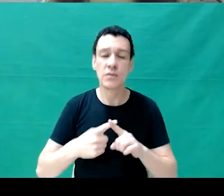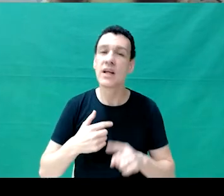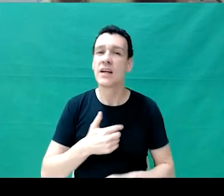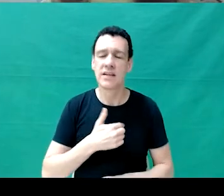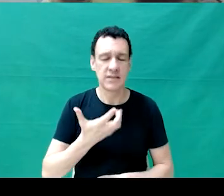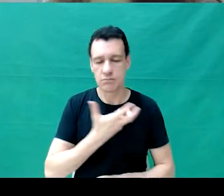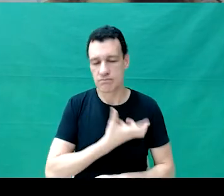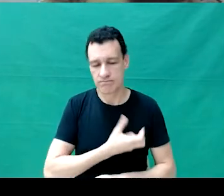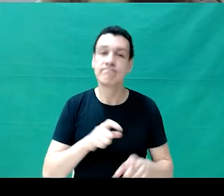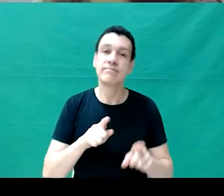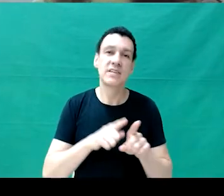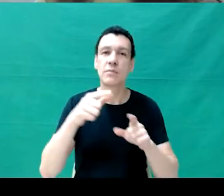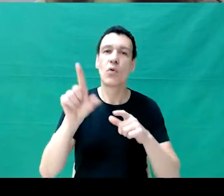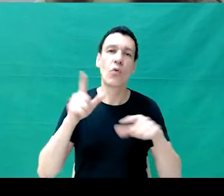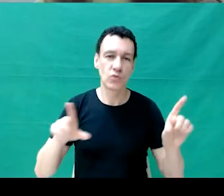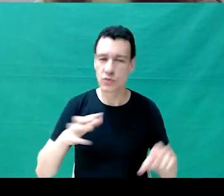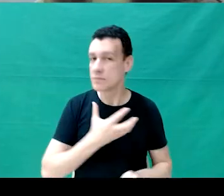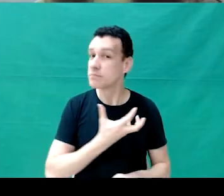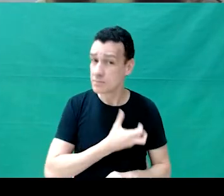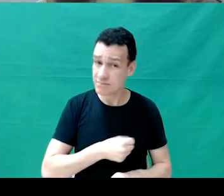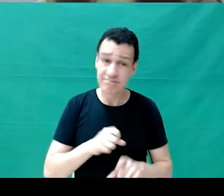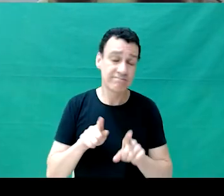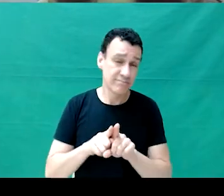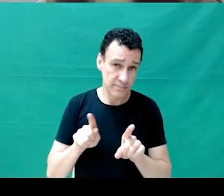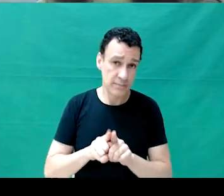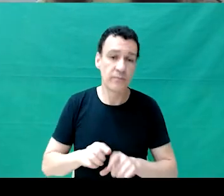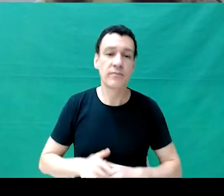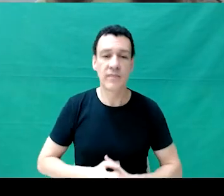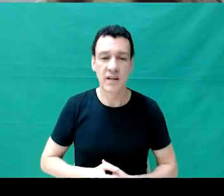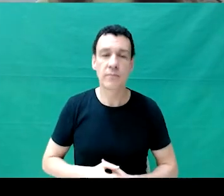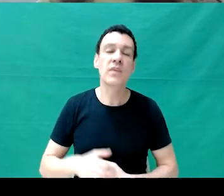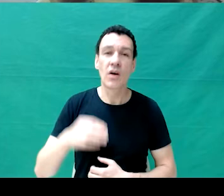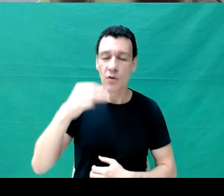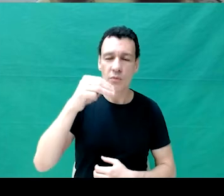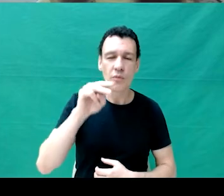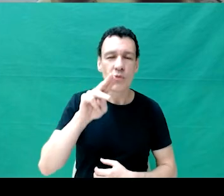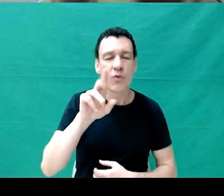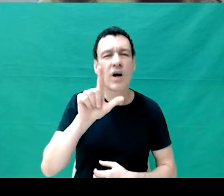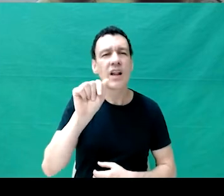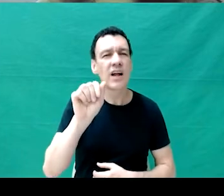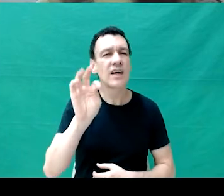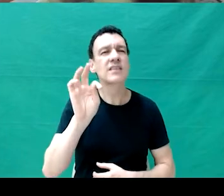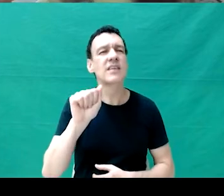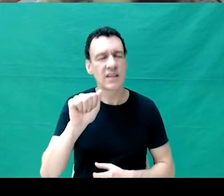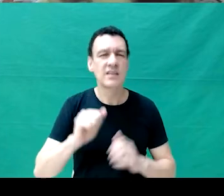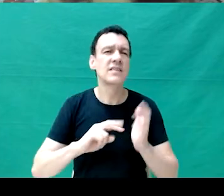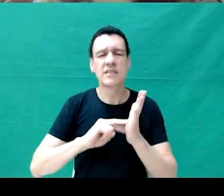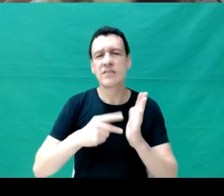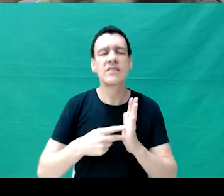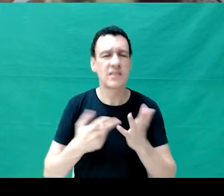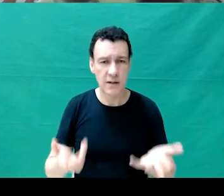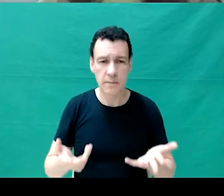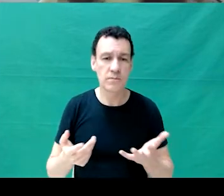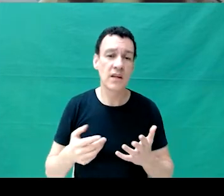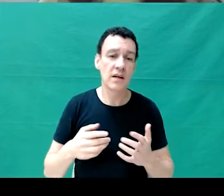machuca, isso pode machucar alguém. Então, quando a gente fala de mulata, é praticamente o